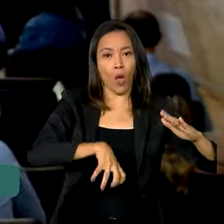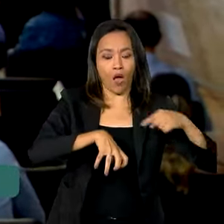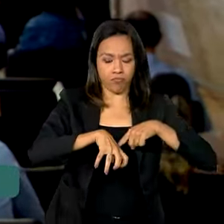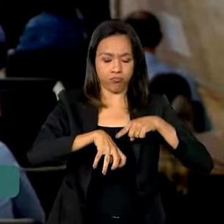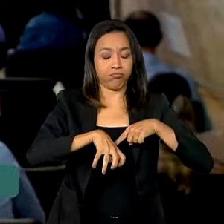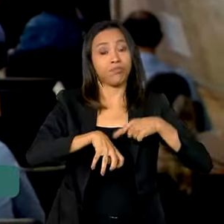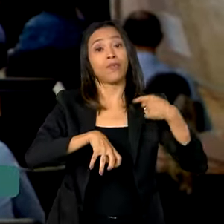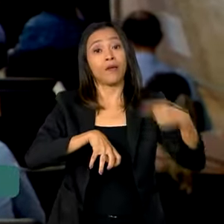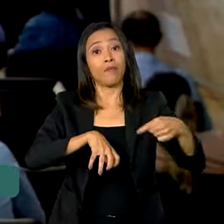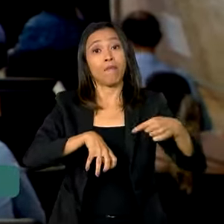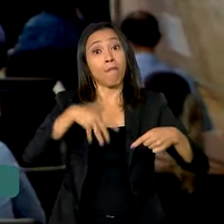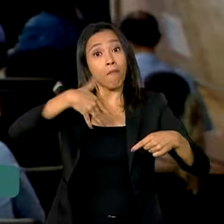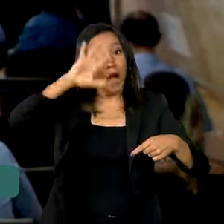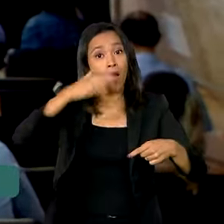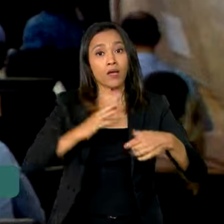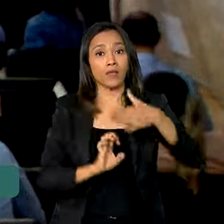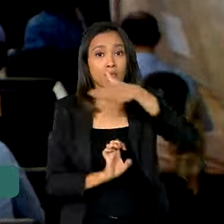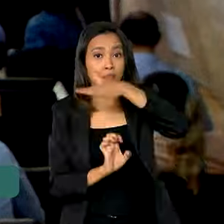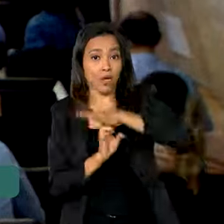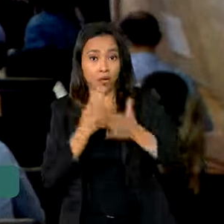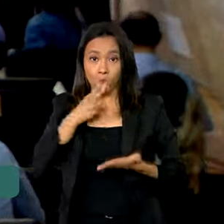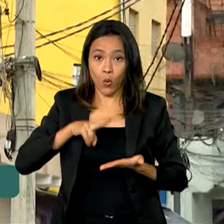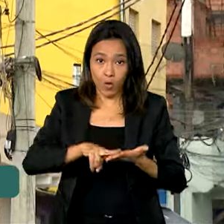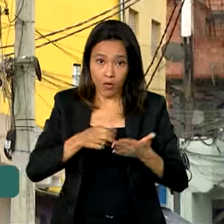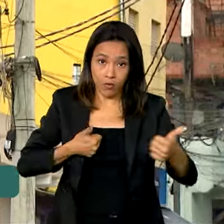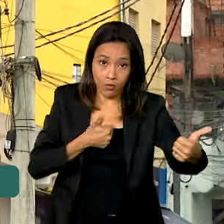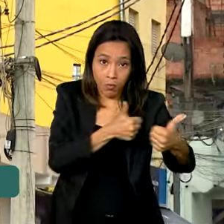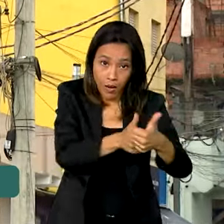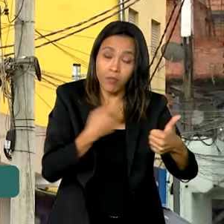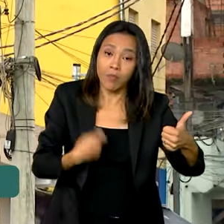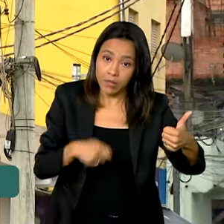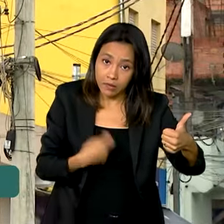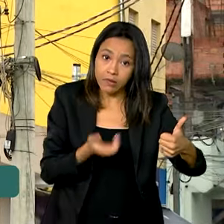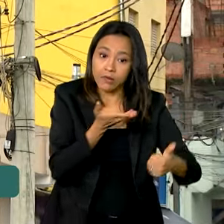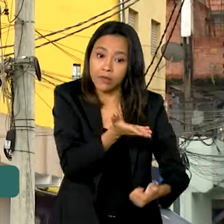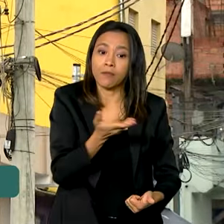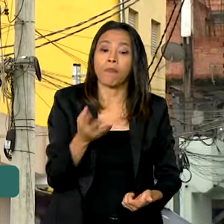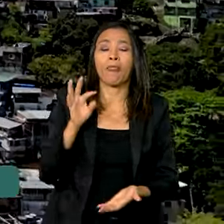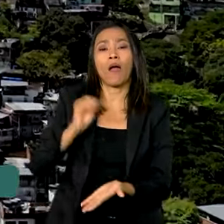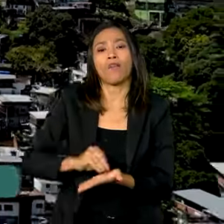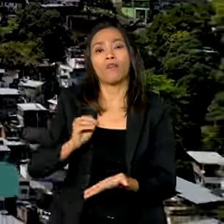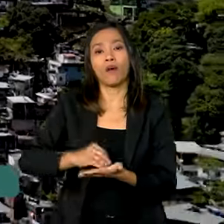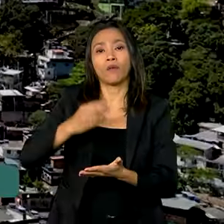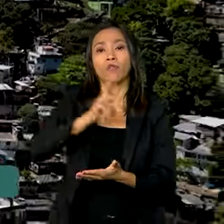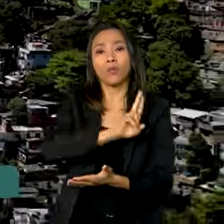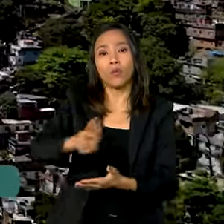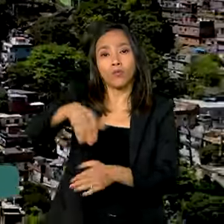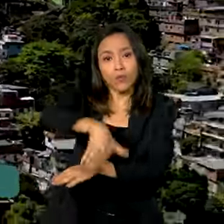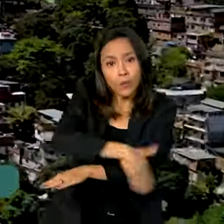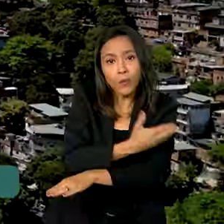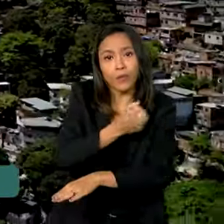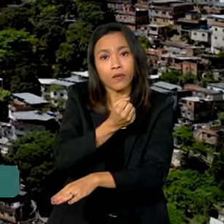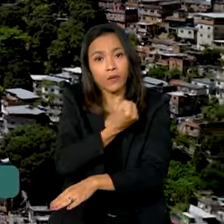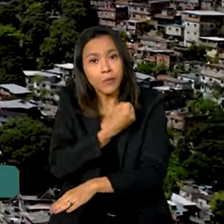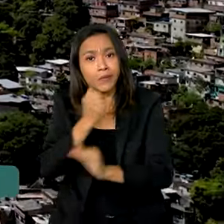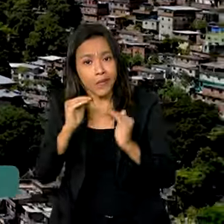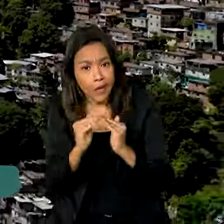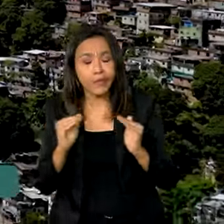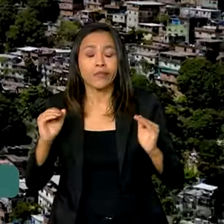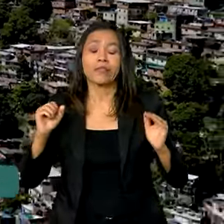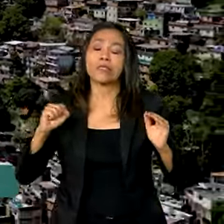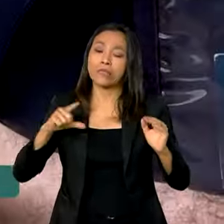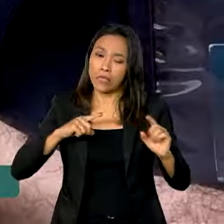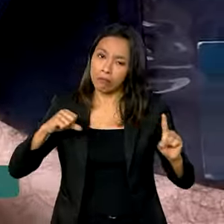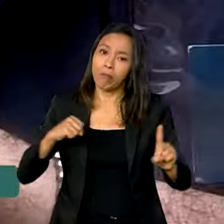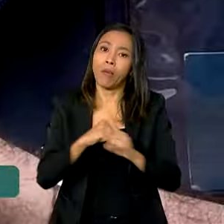ampliar a presença dos Correios onde a população precisa. A falta de um endereçamento adequado tem impacto no processo de